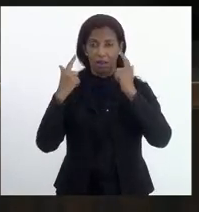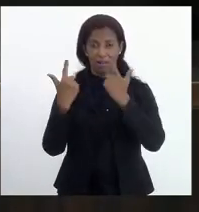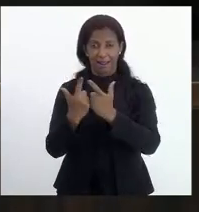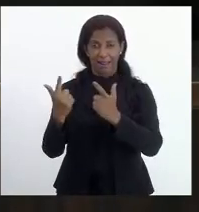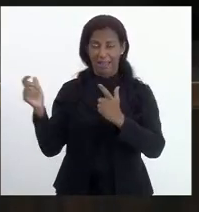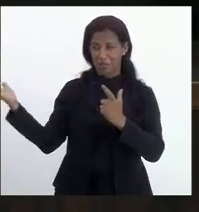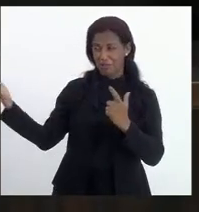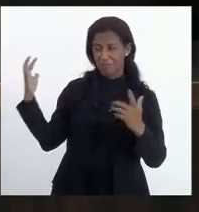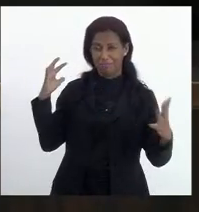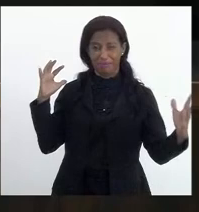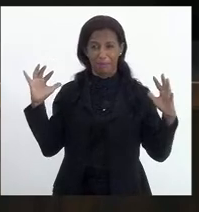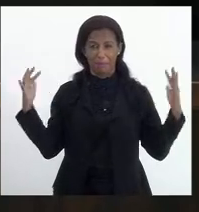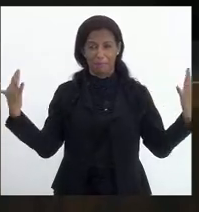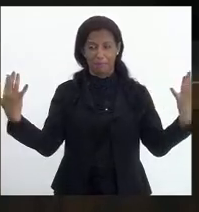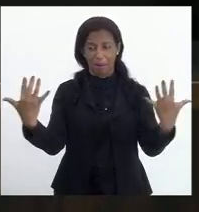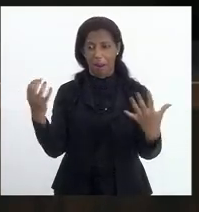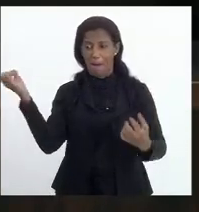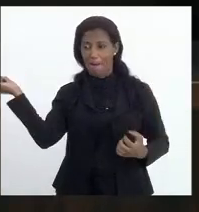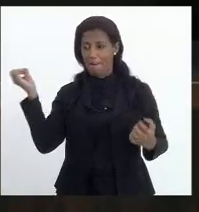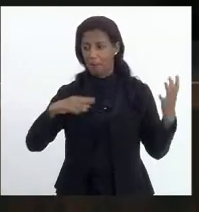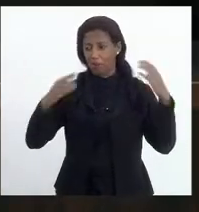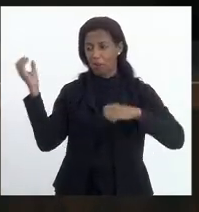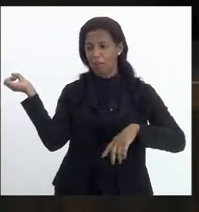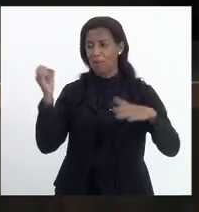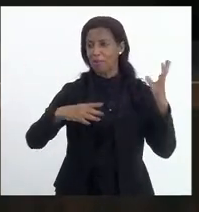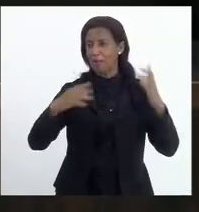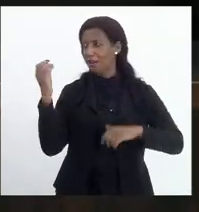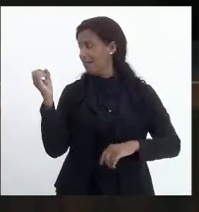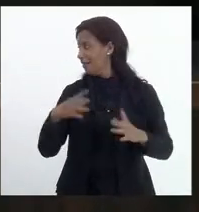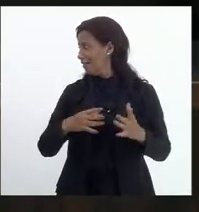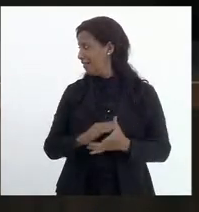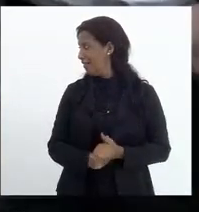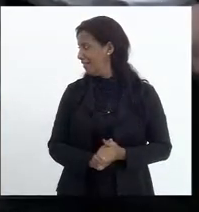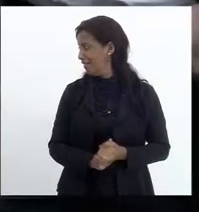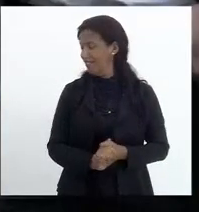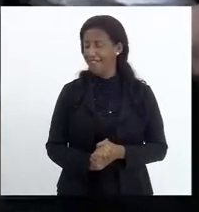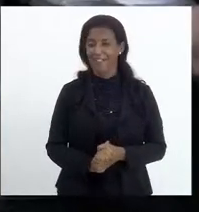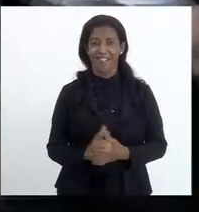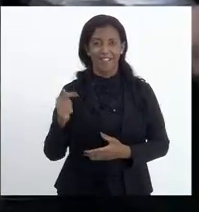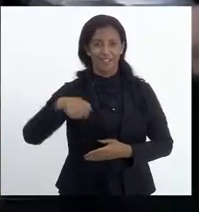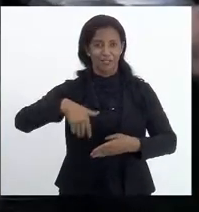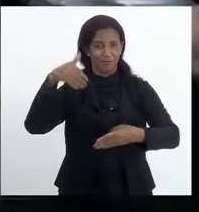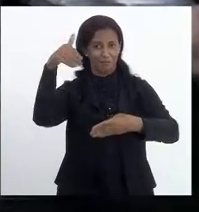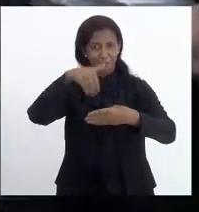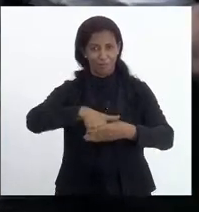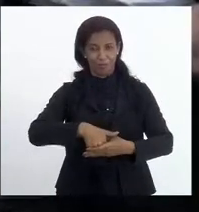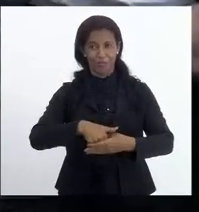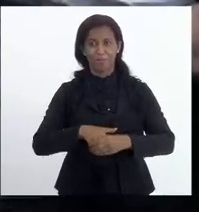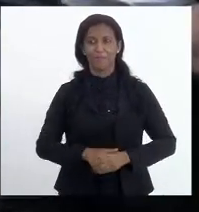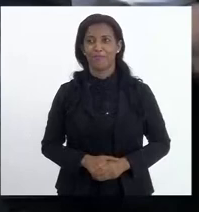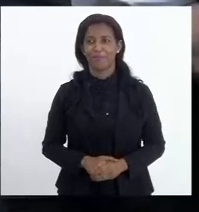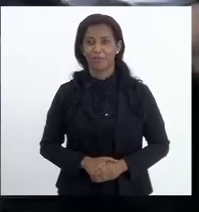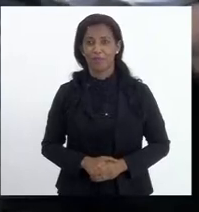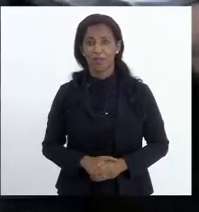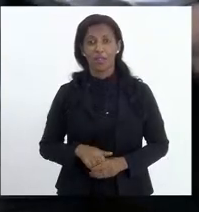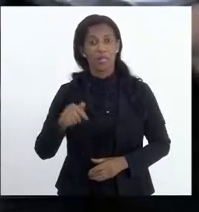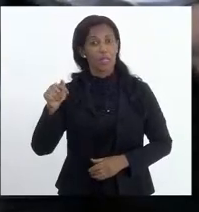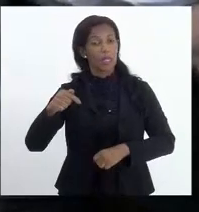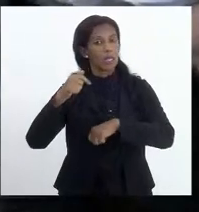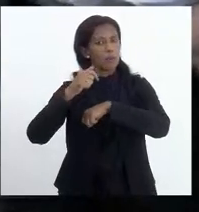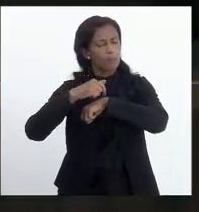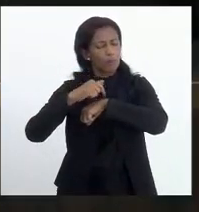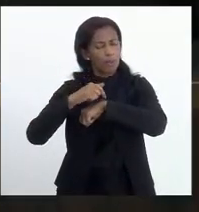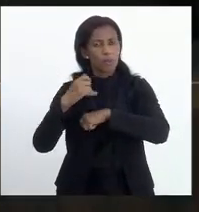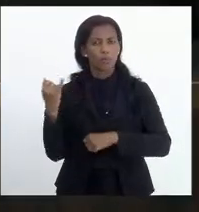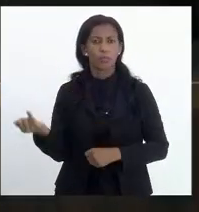som de bombas, de efeito moral, gás de pimenta, bala de borracha, a gente votou, porque foi, naquele momento,